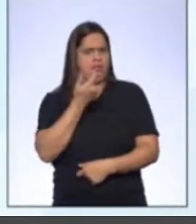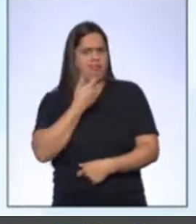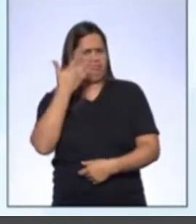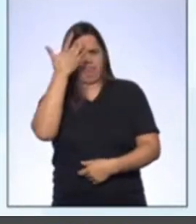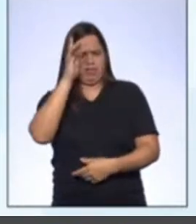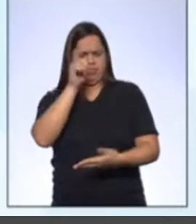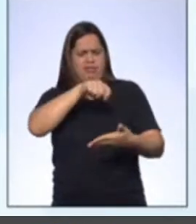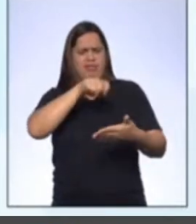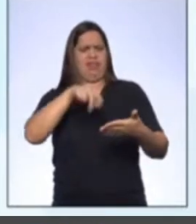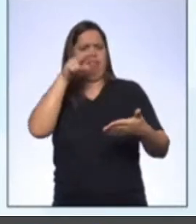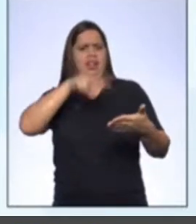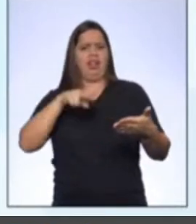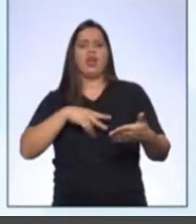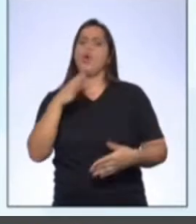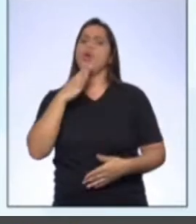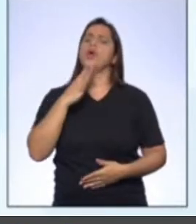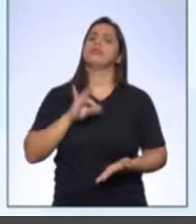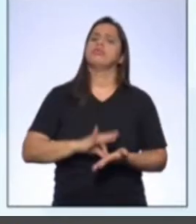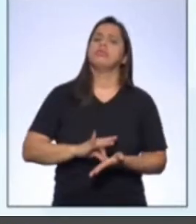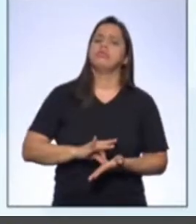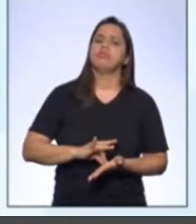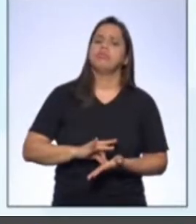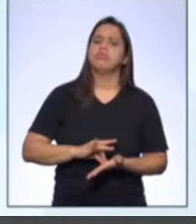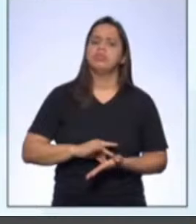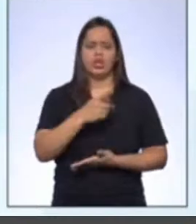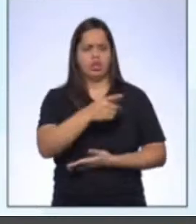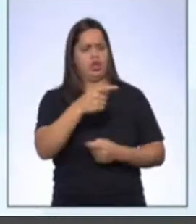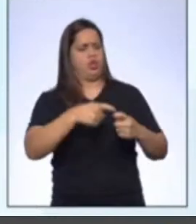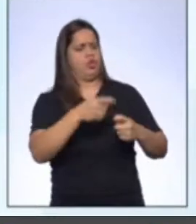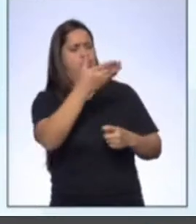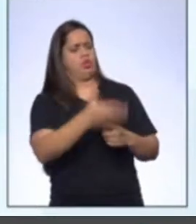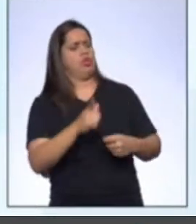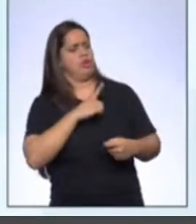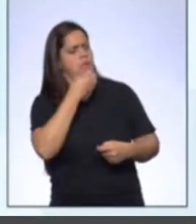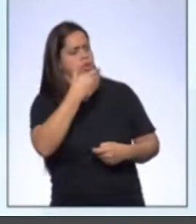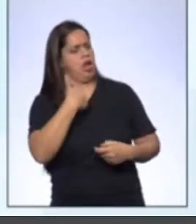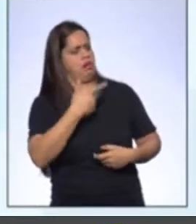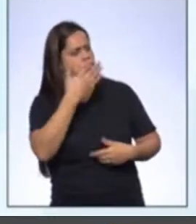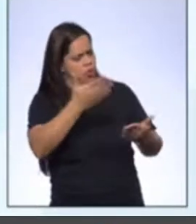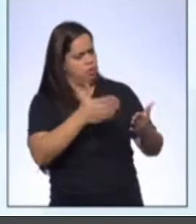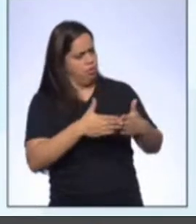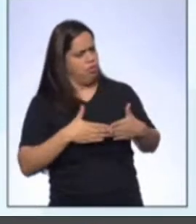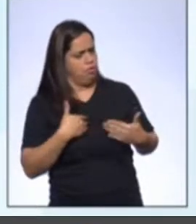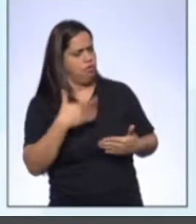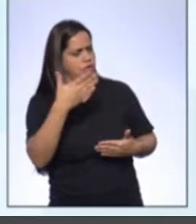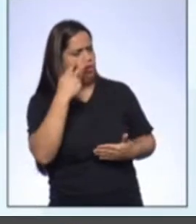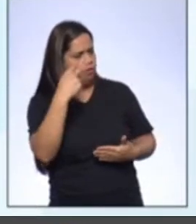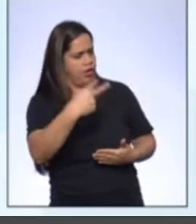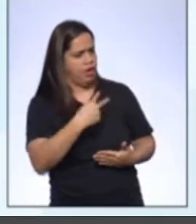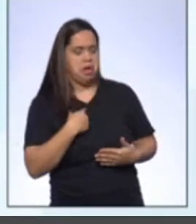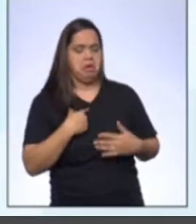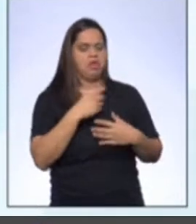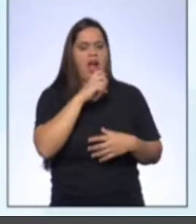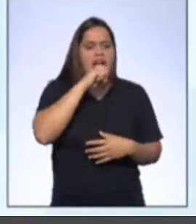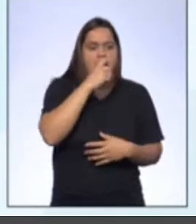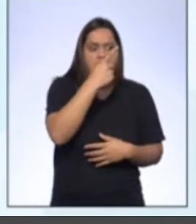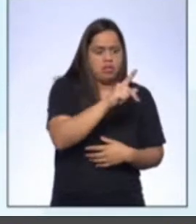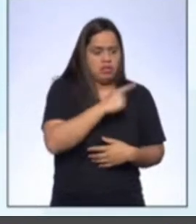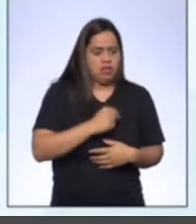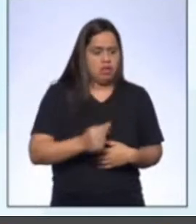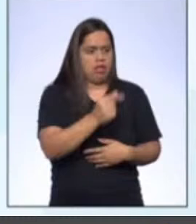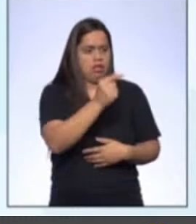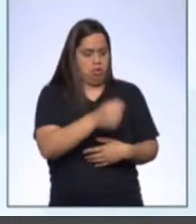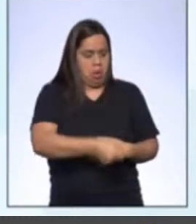nem ler, conheço desta verdade. Seu doutor tem a bondade de ouvir o que eu vou dizer. Não invejo seu tesouro, sua mala